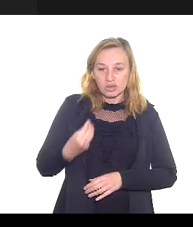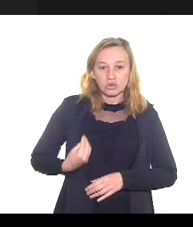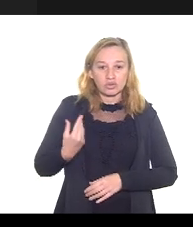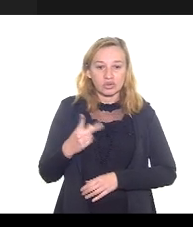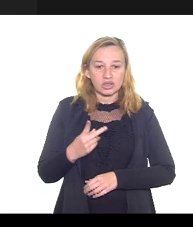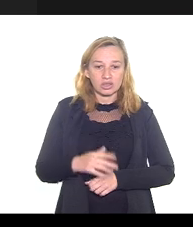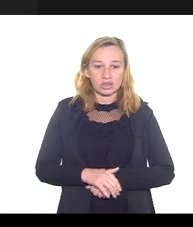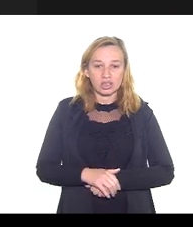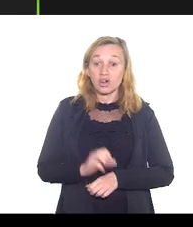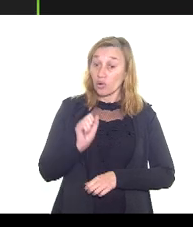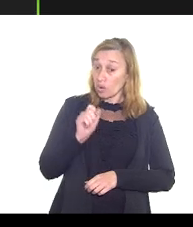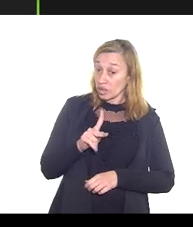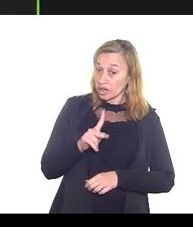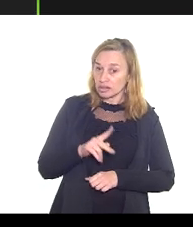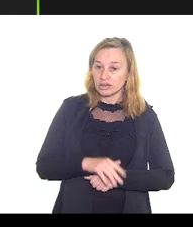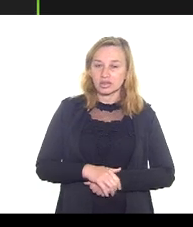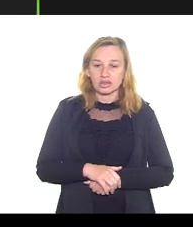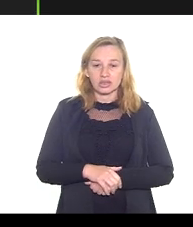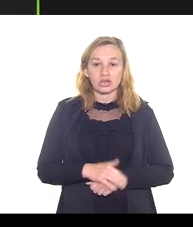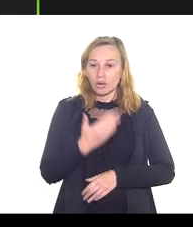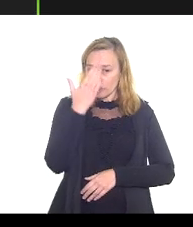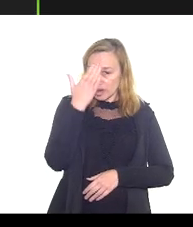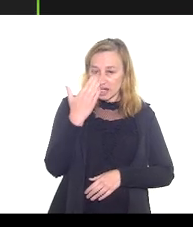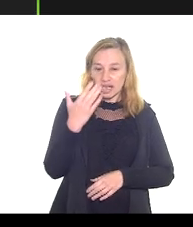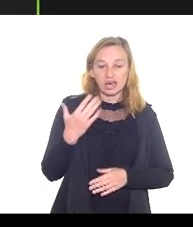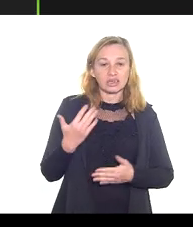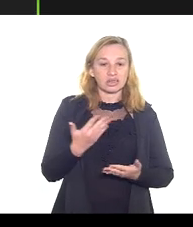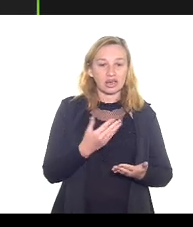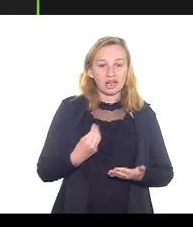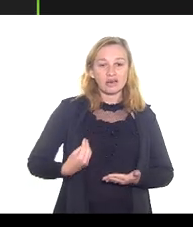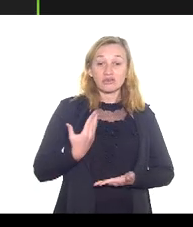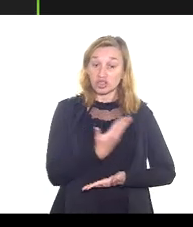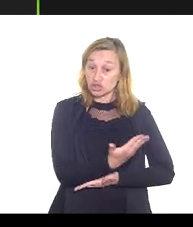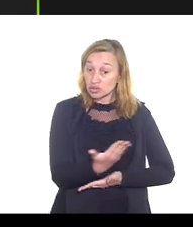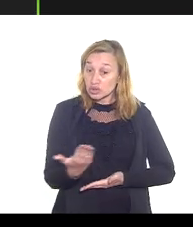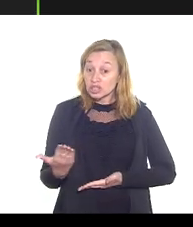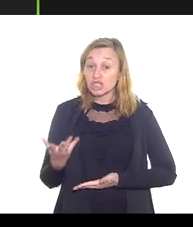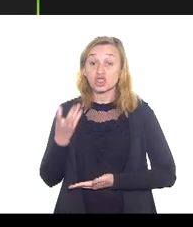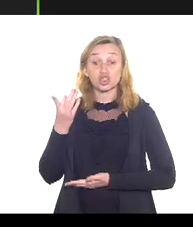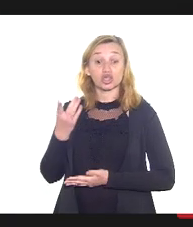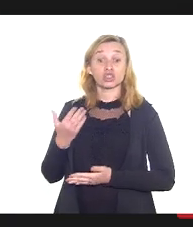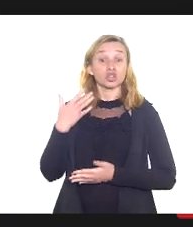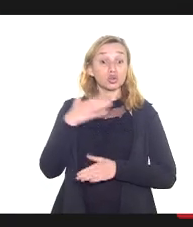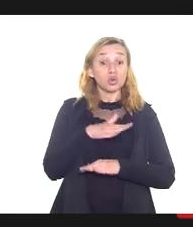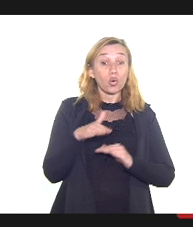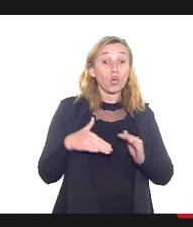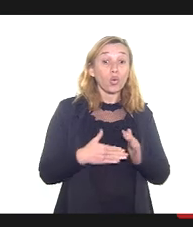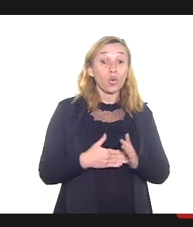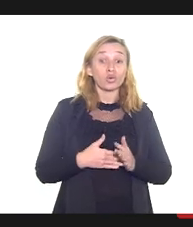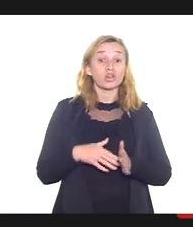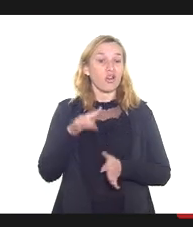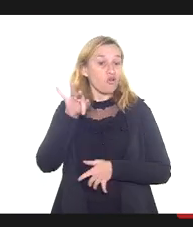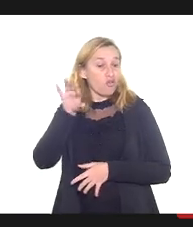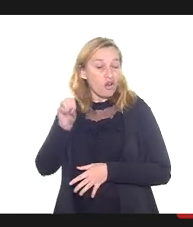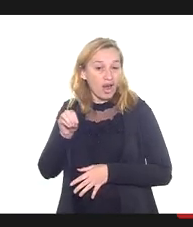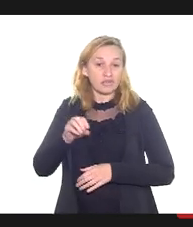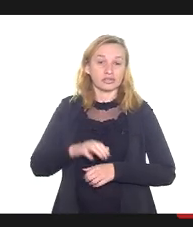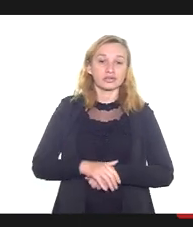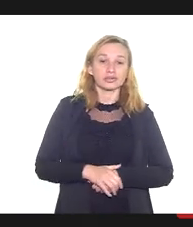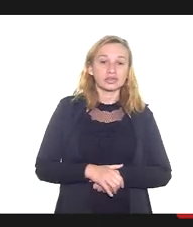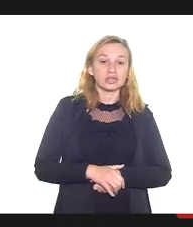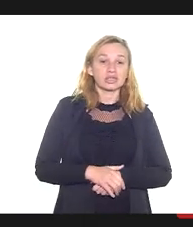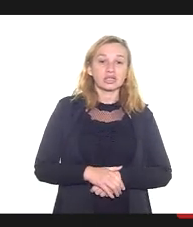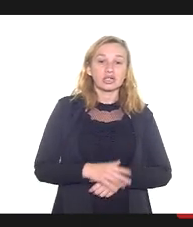presença. Ok, obrigada, agradeço a todos e todas e todos que aí estão, ao Flávio Serafini,